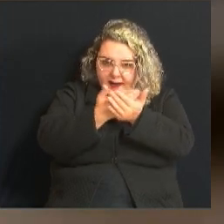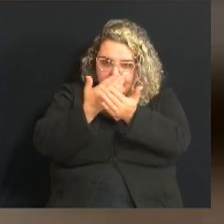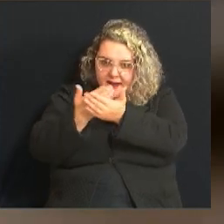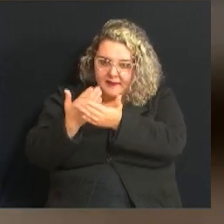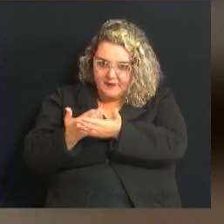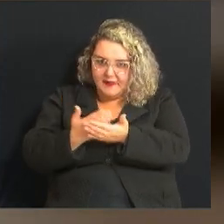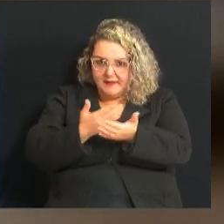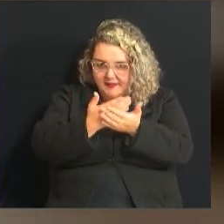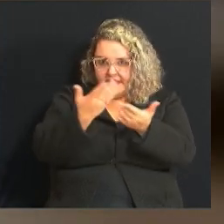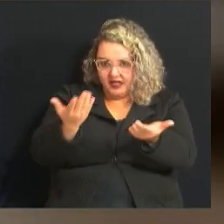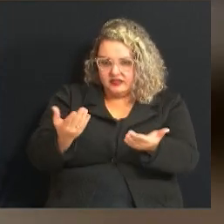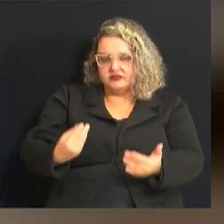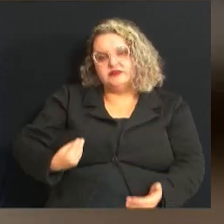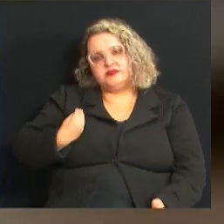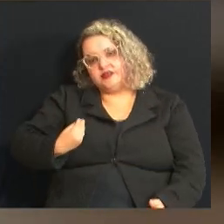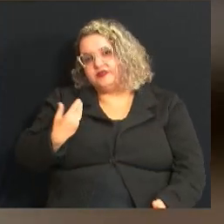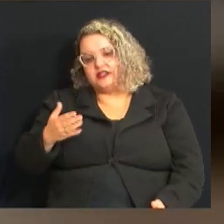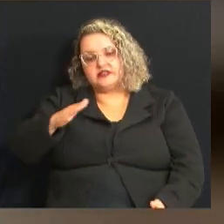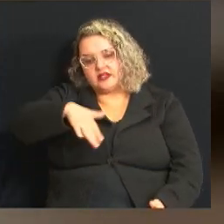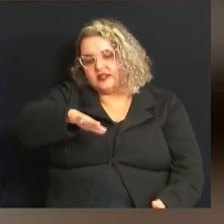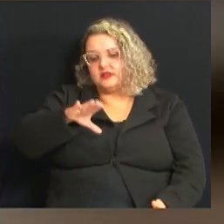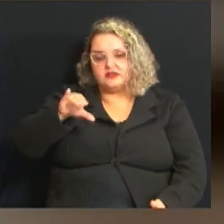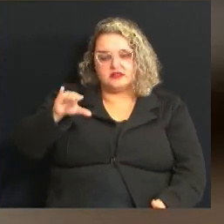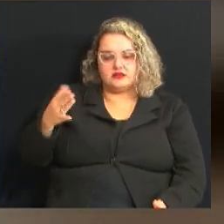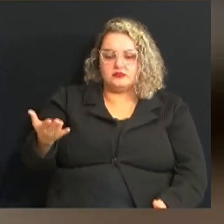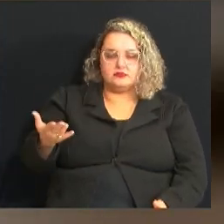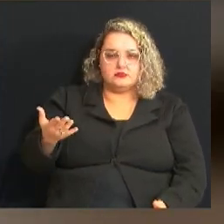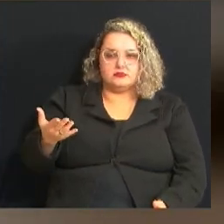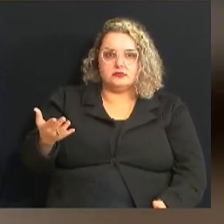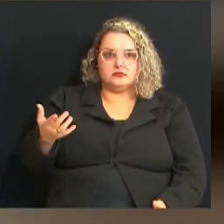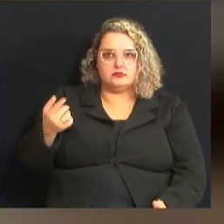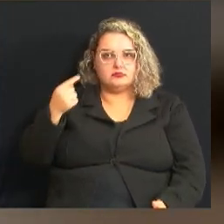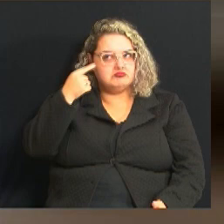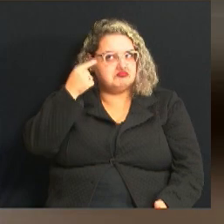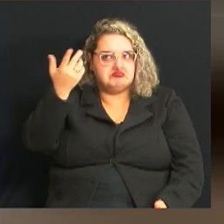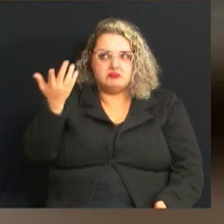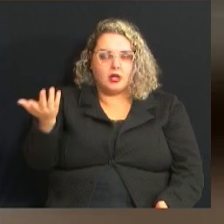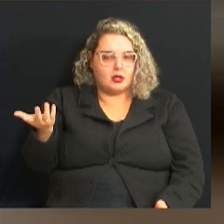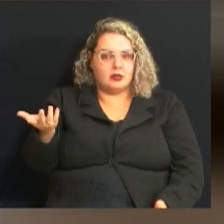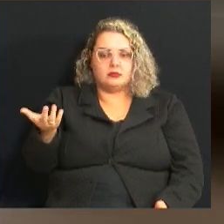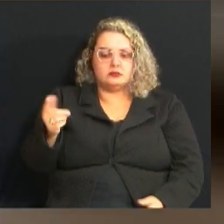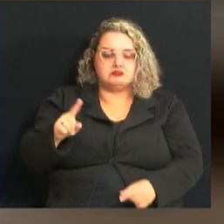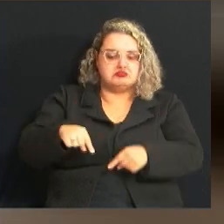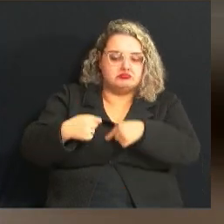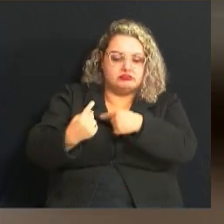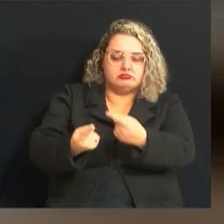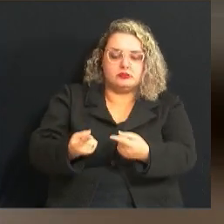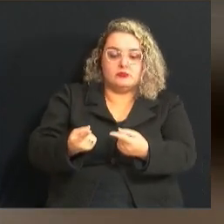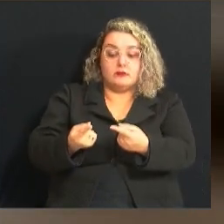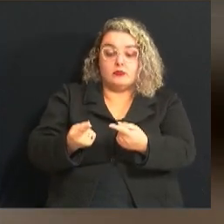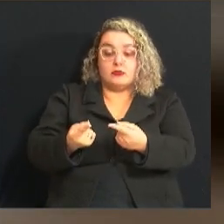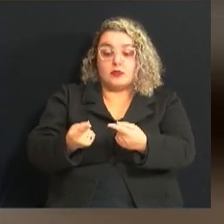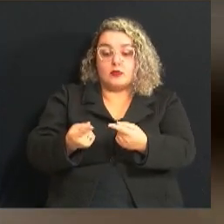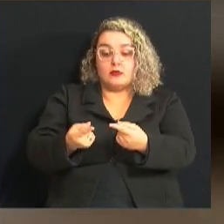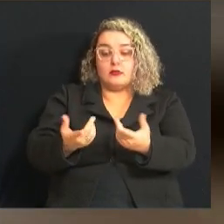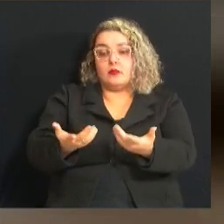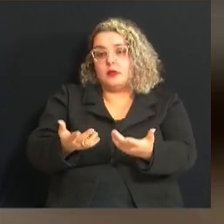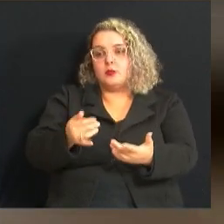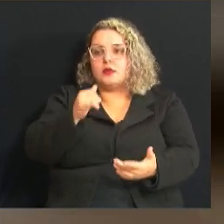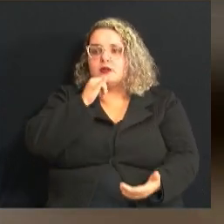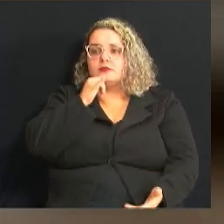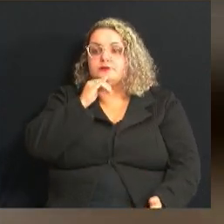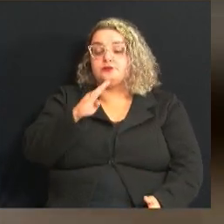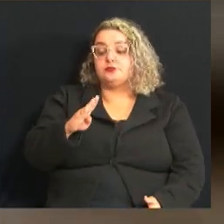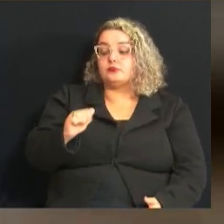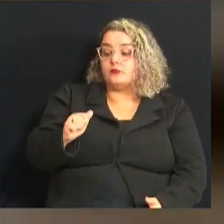vive essa área de ciência, eu imagino que, na sequência, a tentativa vai ser de isolar as bactérias